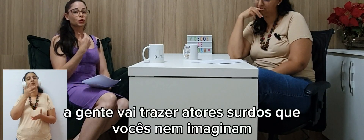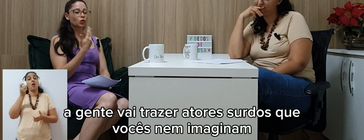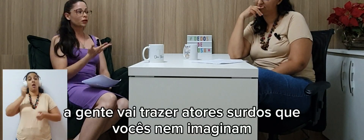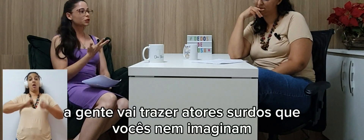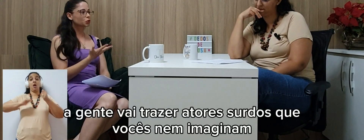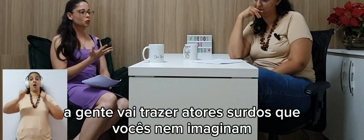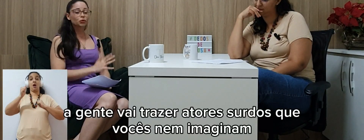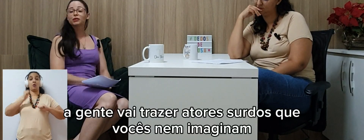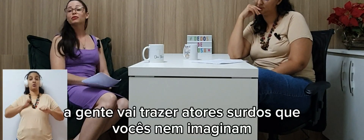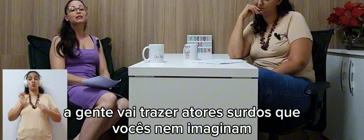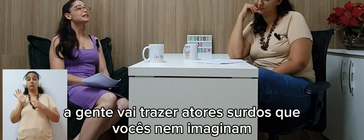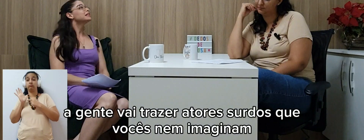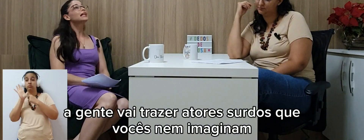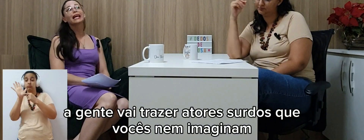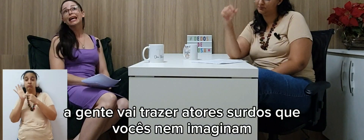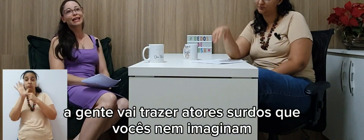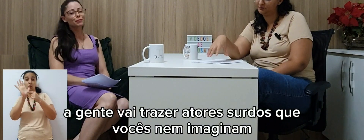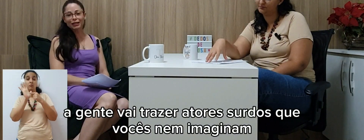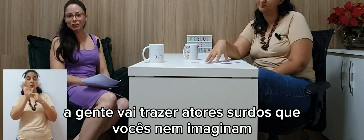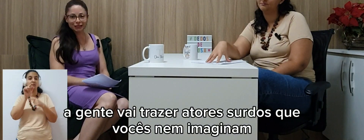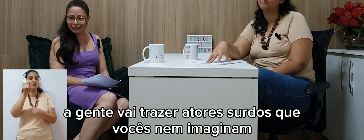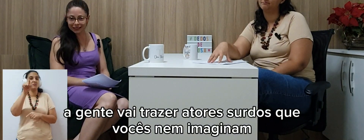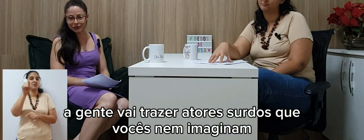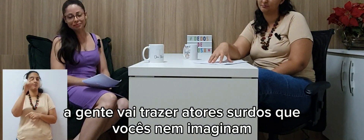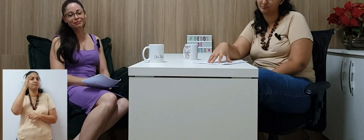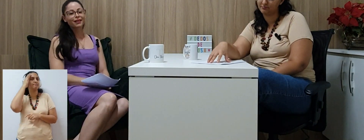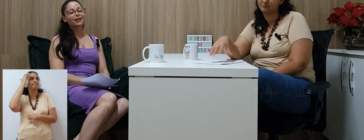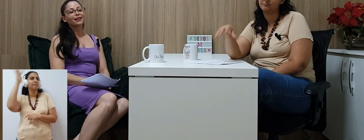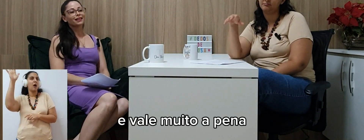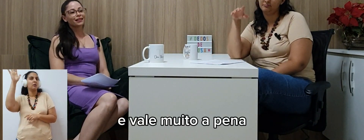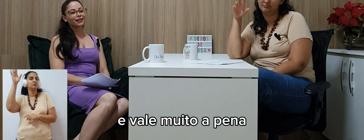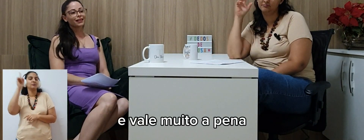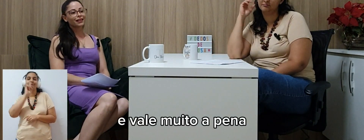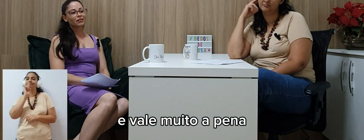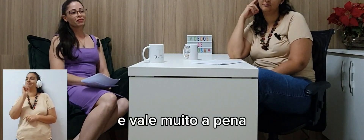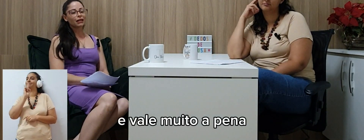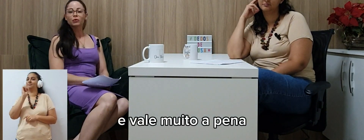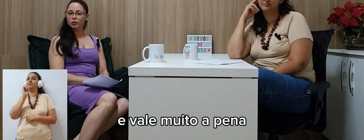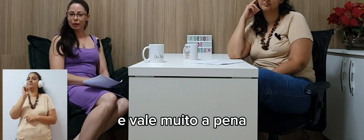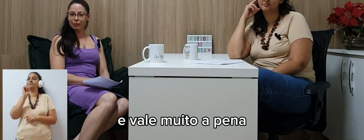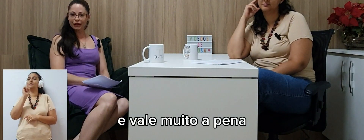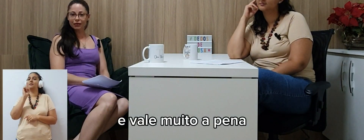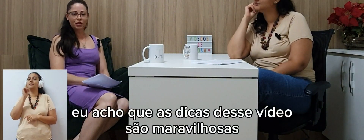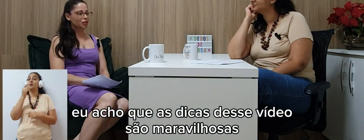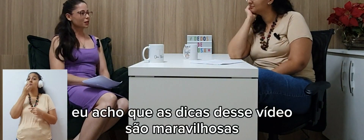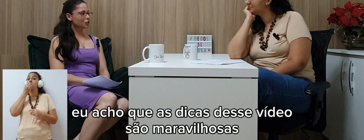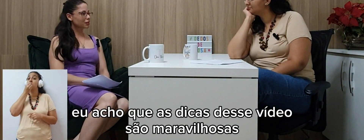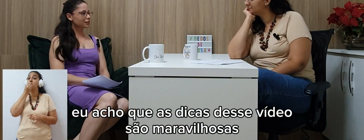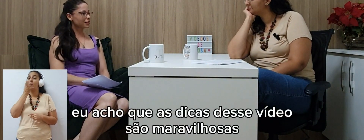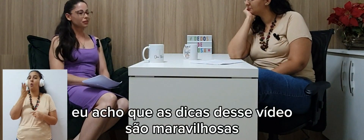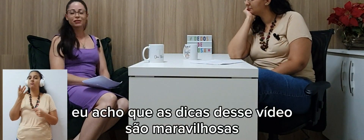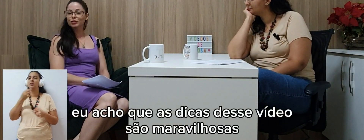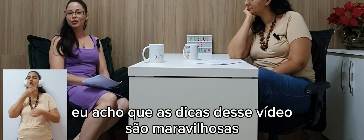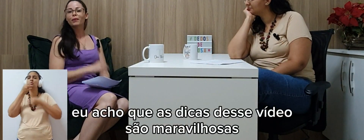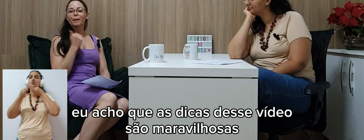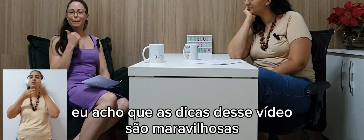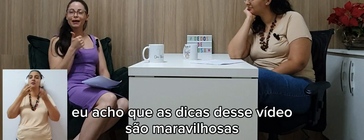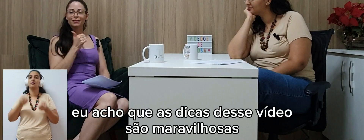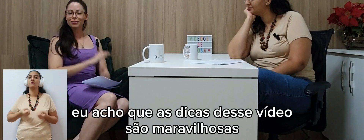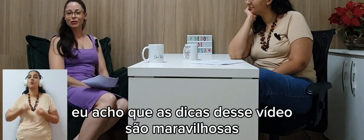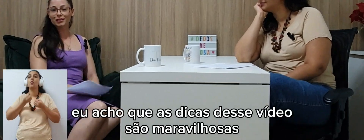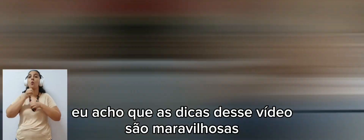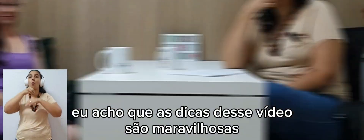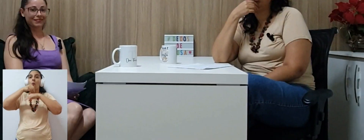trazer atores surdos que vocês nem imaginam e vale muito a pena. Eu acho que as dicas desse vídeo